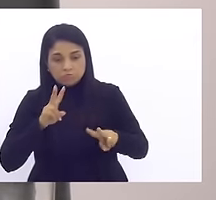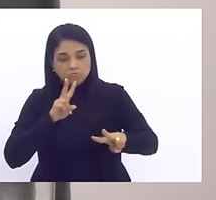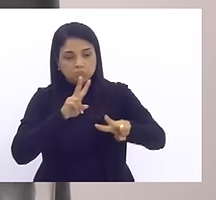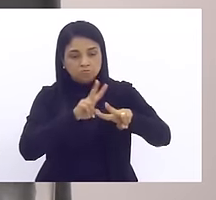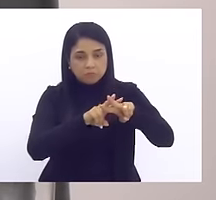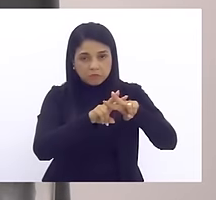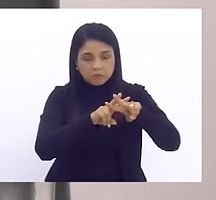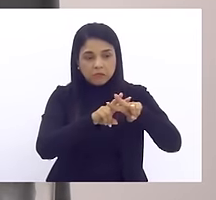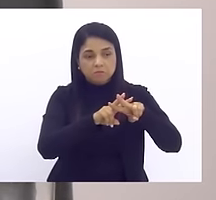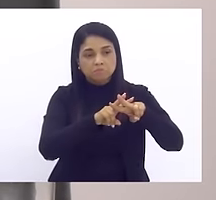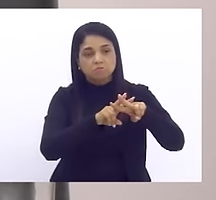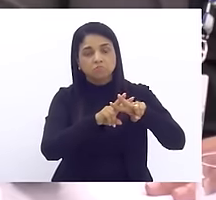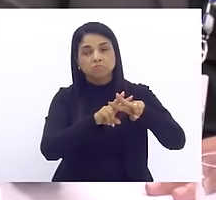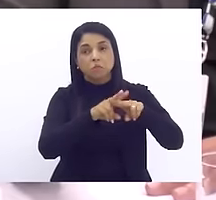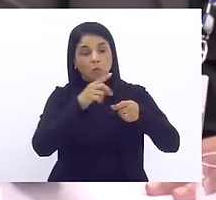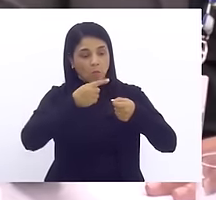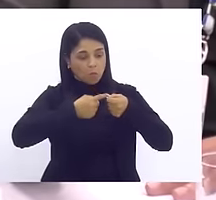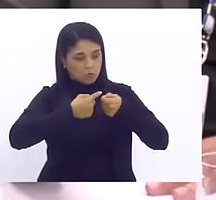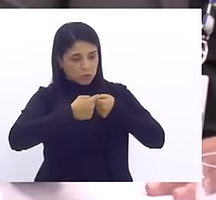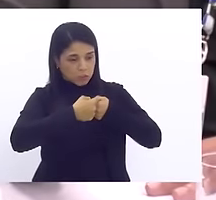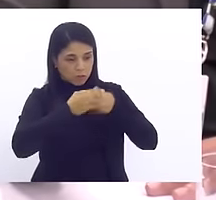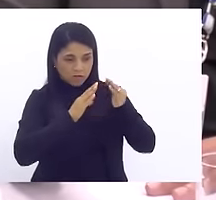de outros municípios vizinhos